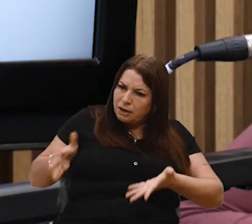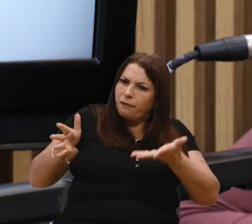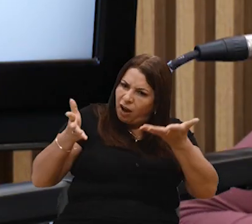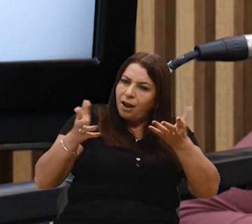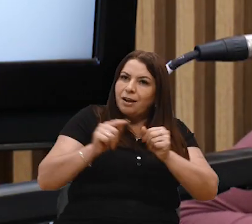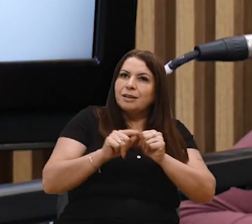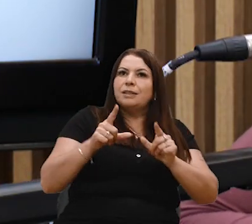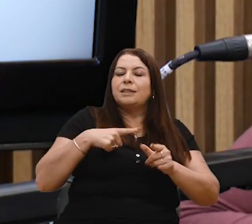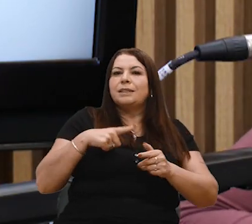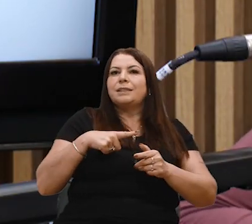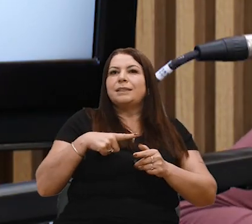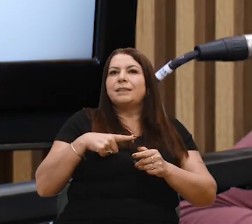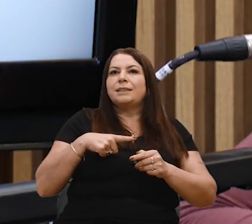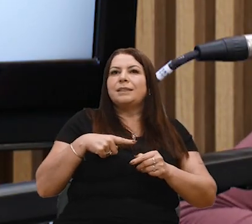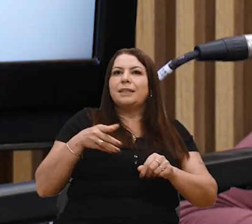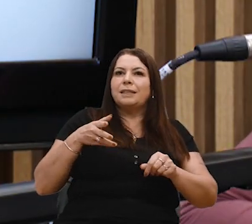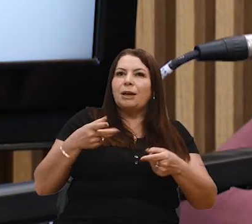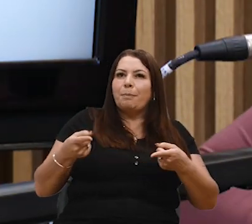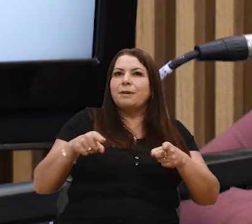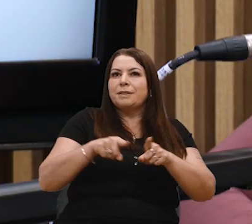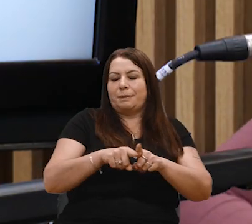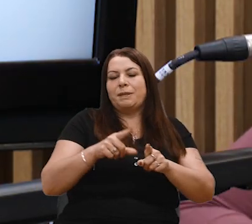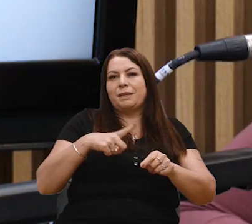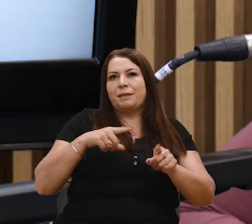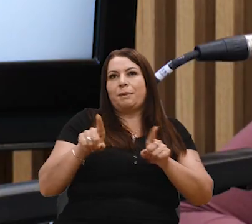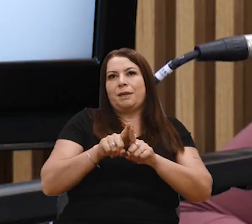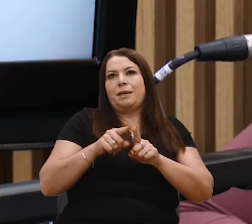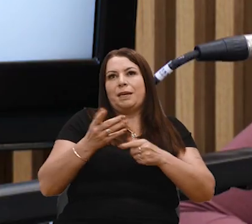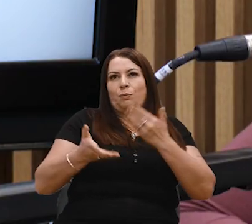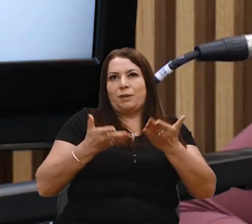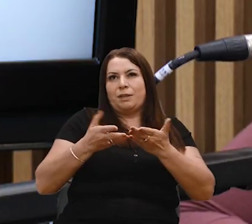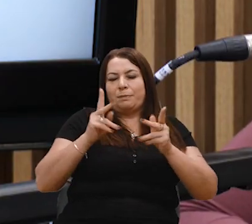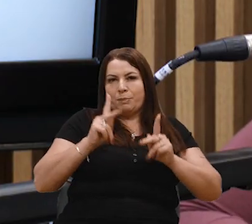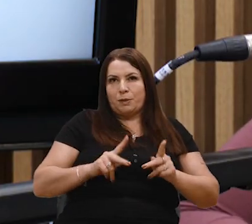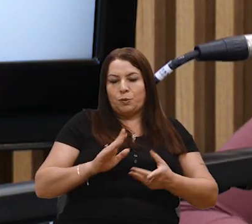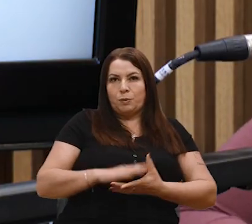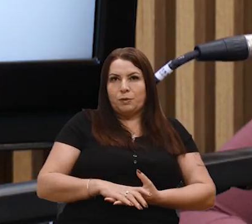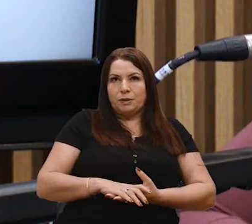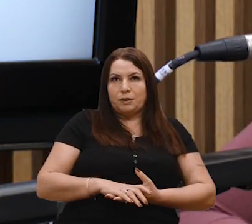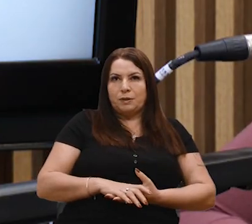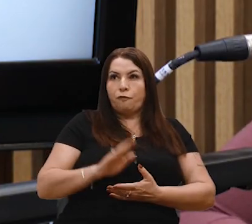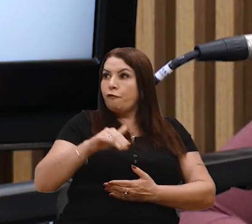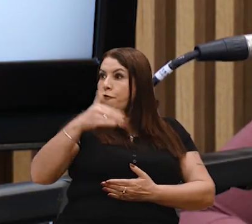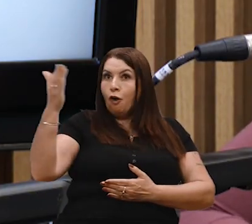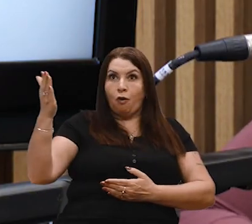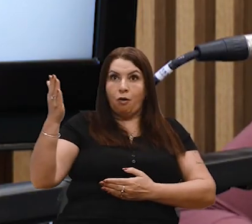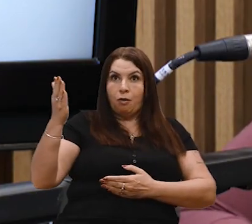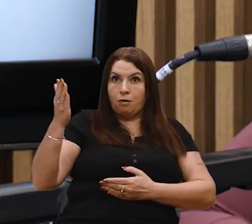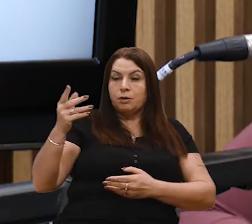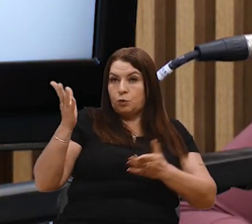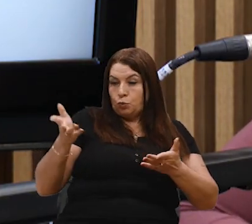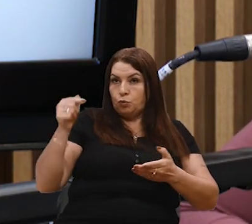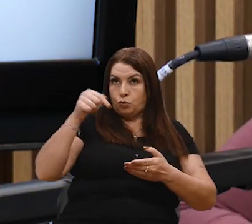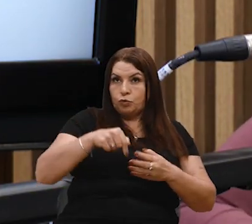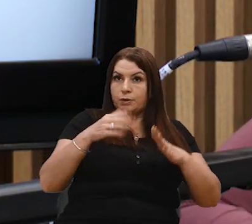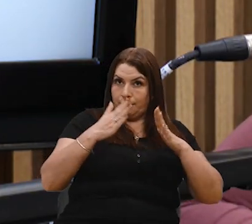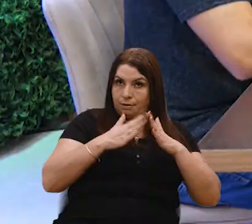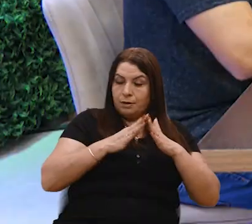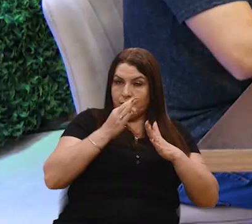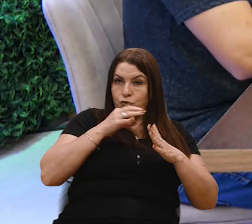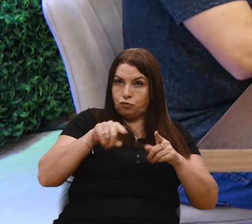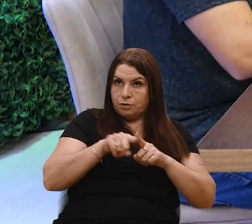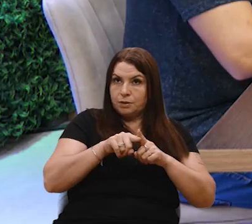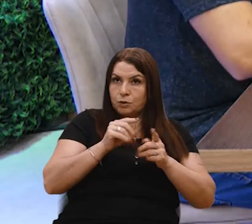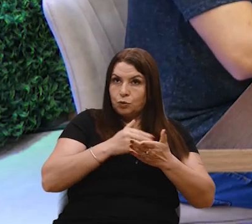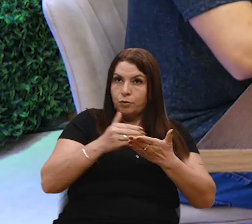que te incentive, que tu tem essa parceria. Eu atendo pessoas que vieram de fora, né, que hoje